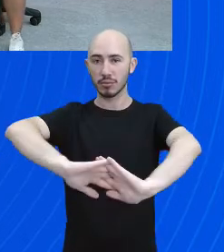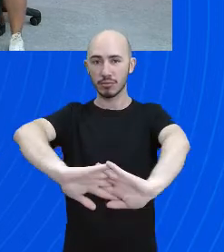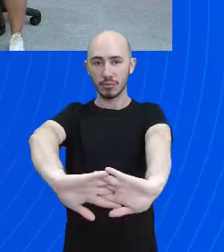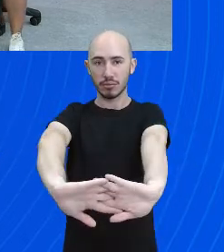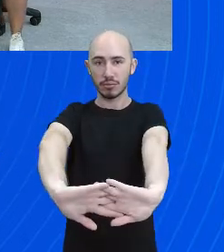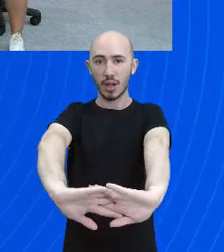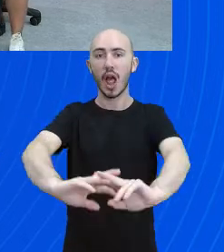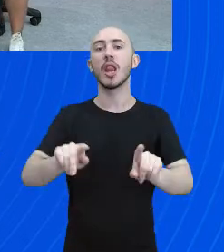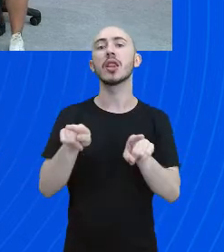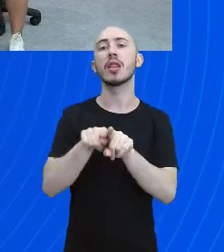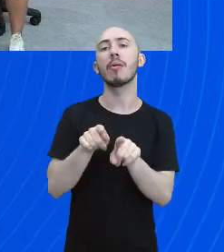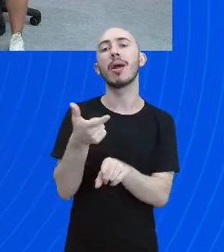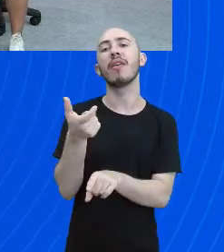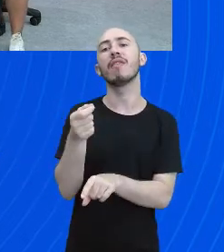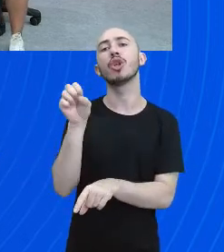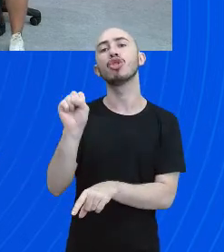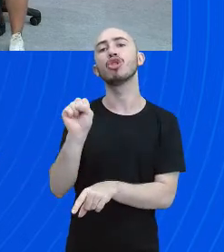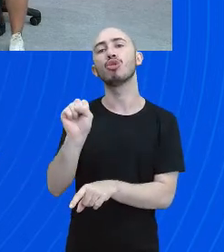segundos.